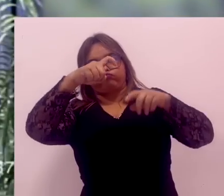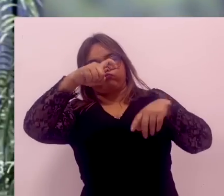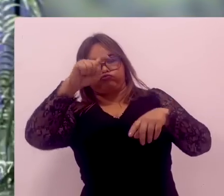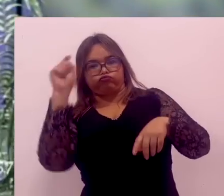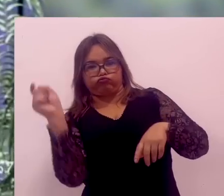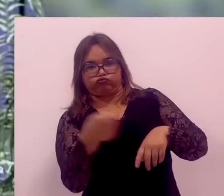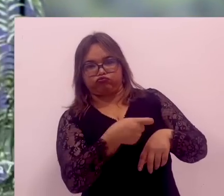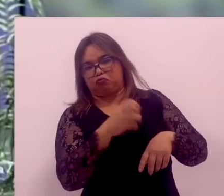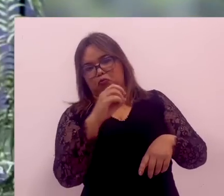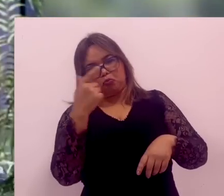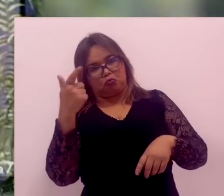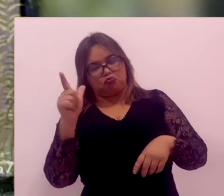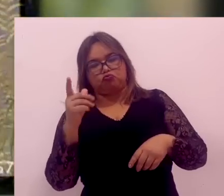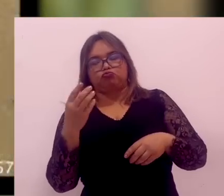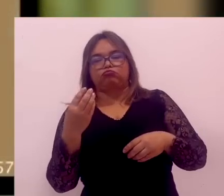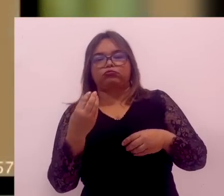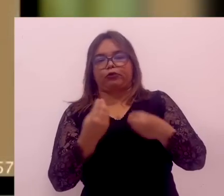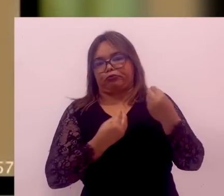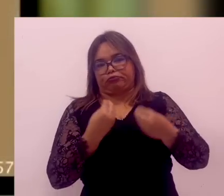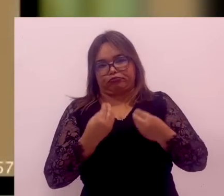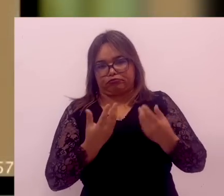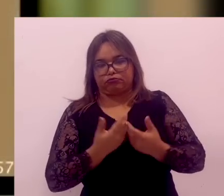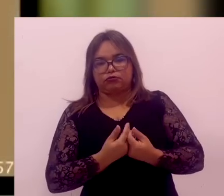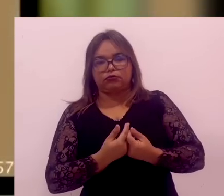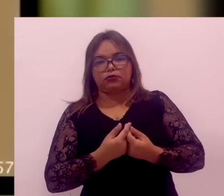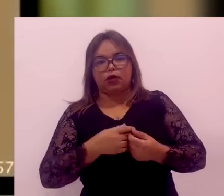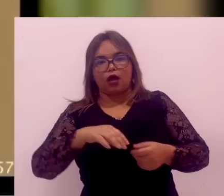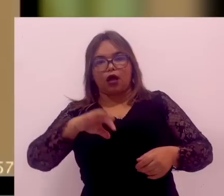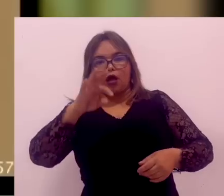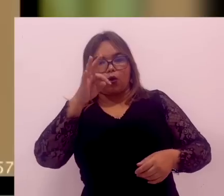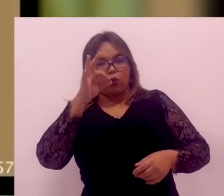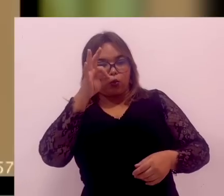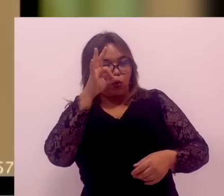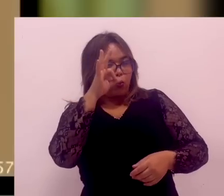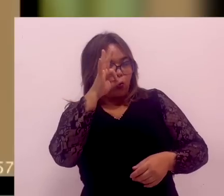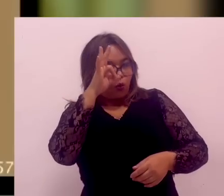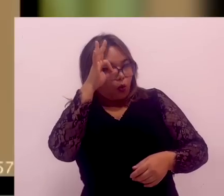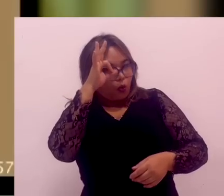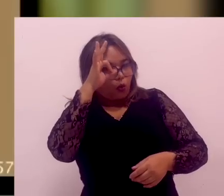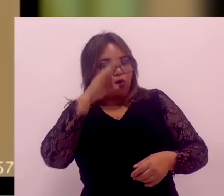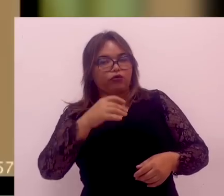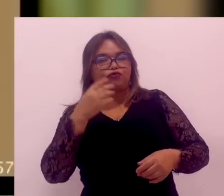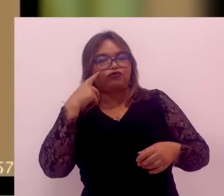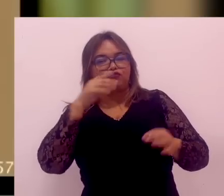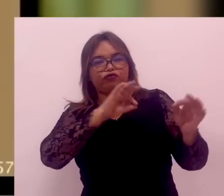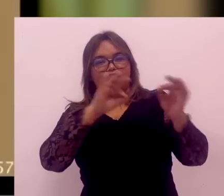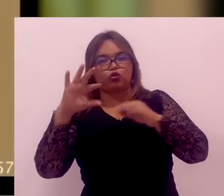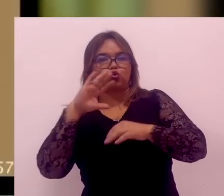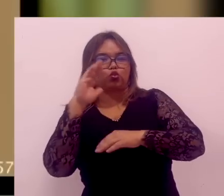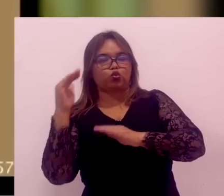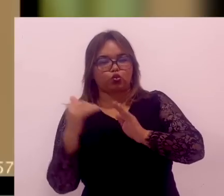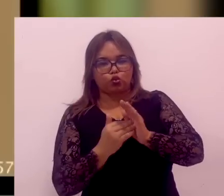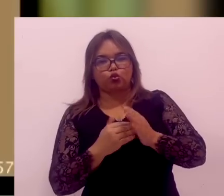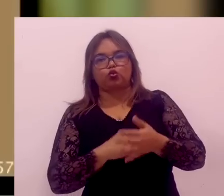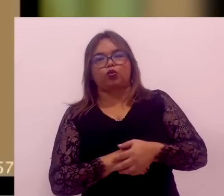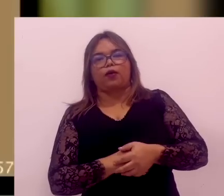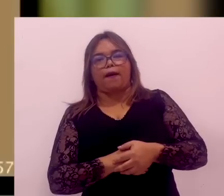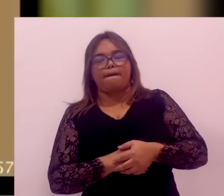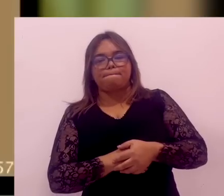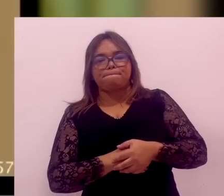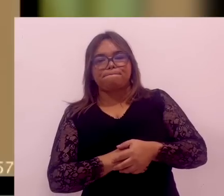O olho que tudo vê, é claro. O pentagrama e o pentágono são muito comuns. Esses são